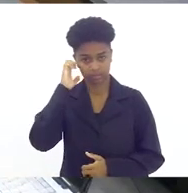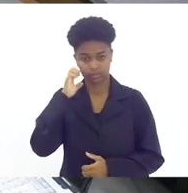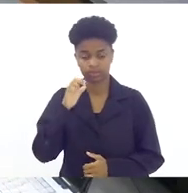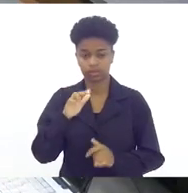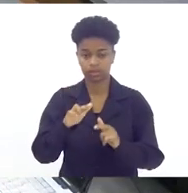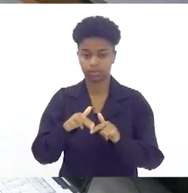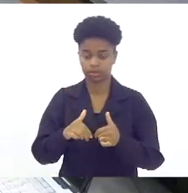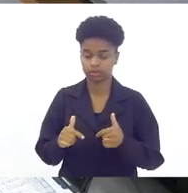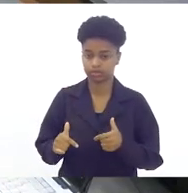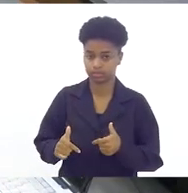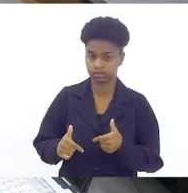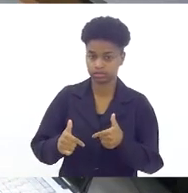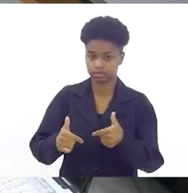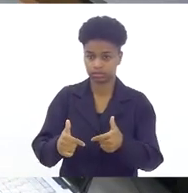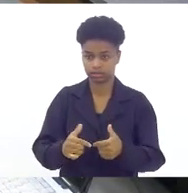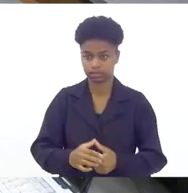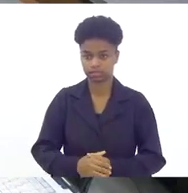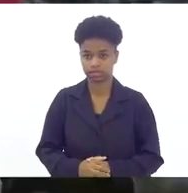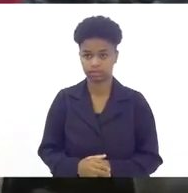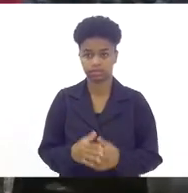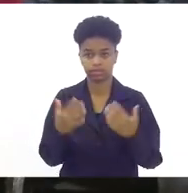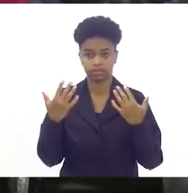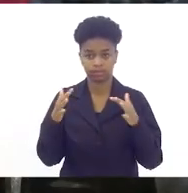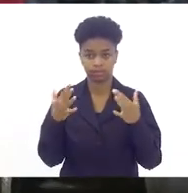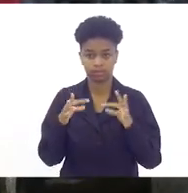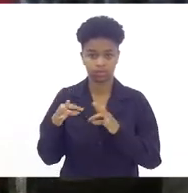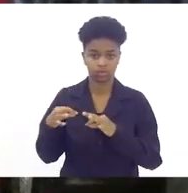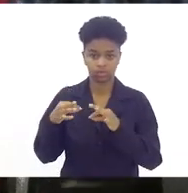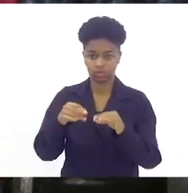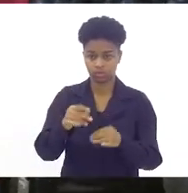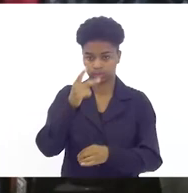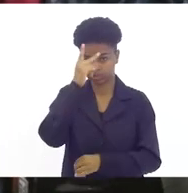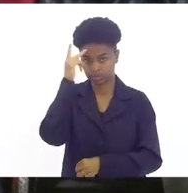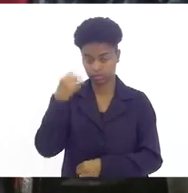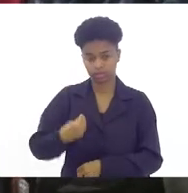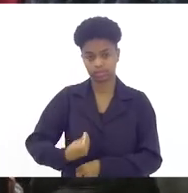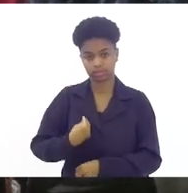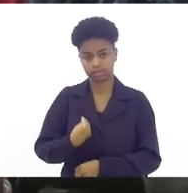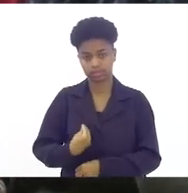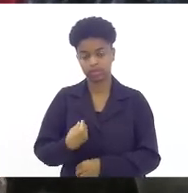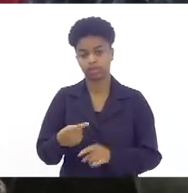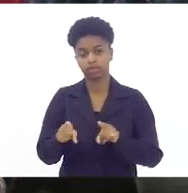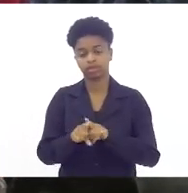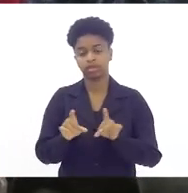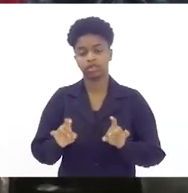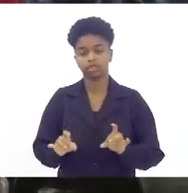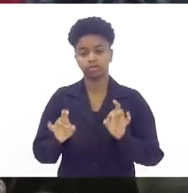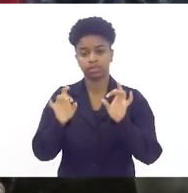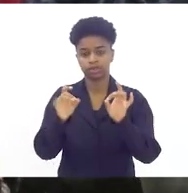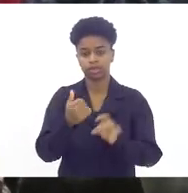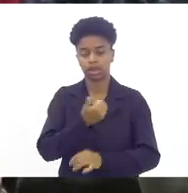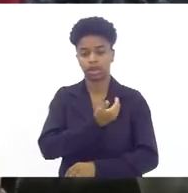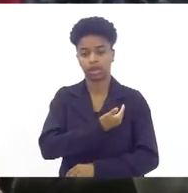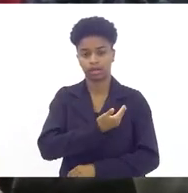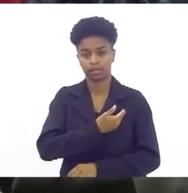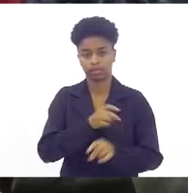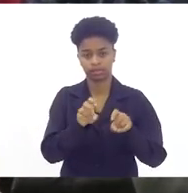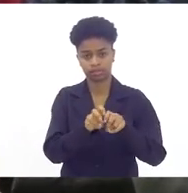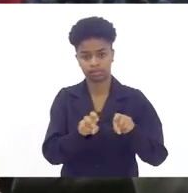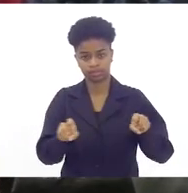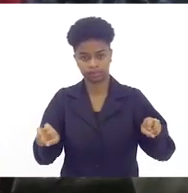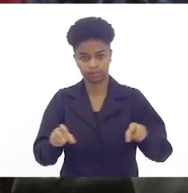pelas iniciativa parabenizar todos aqui presentes né especial os companheiros companheiros da mesa